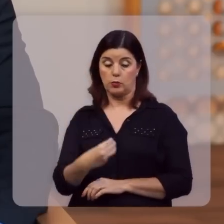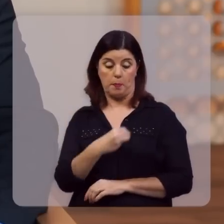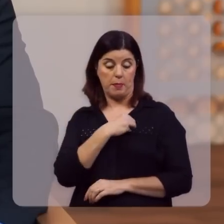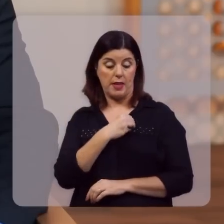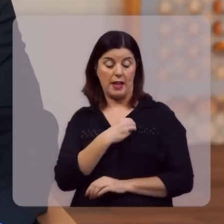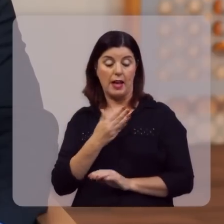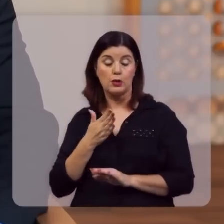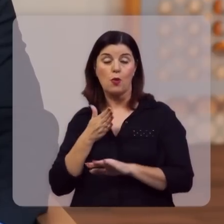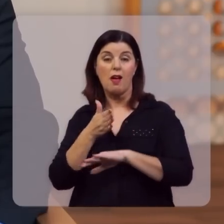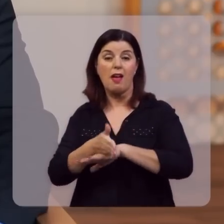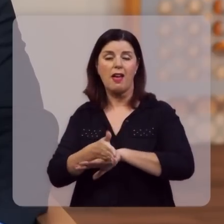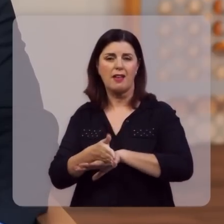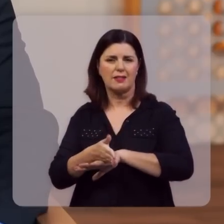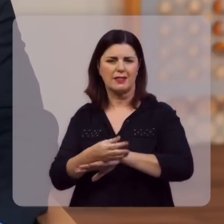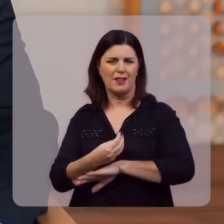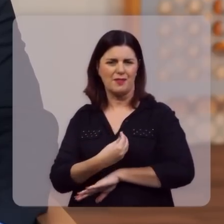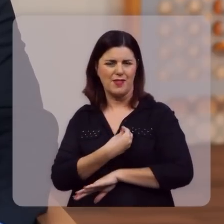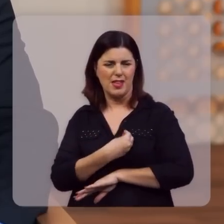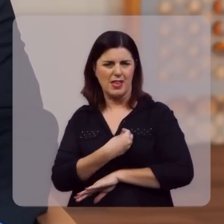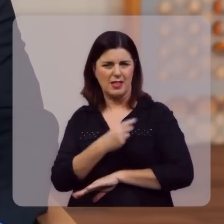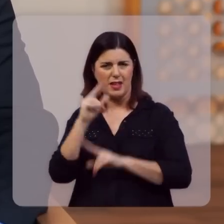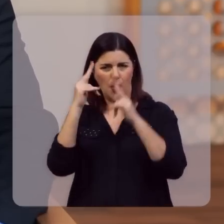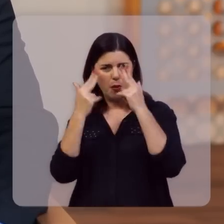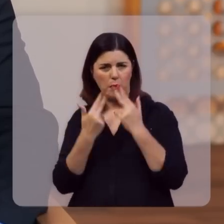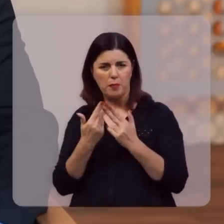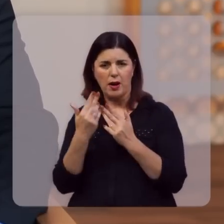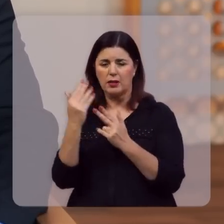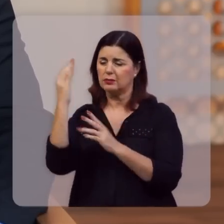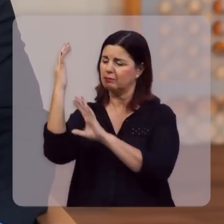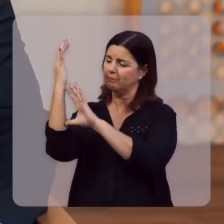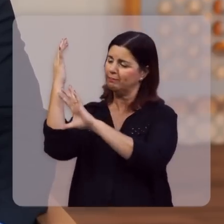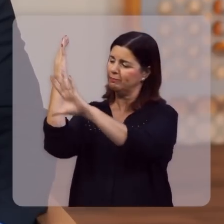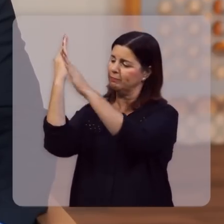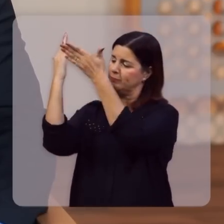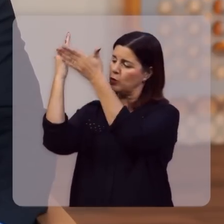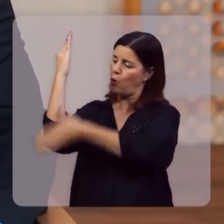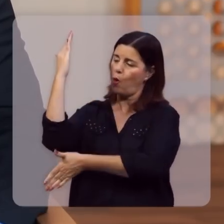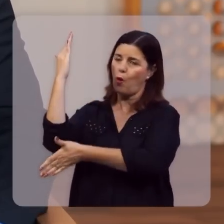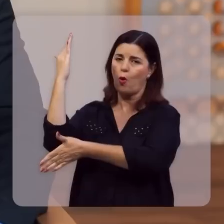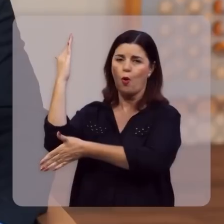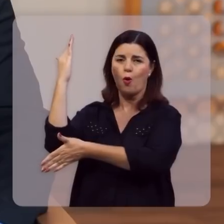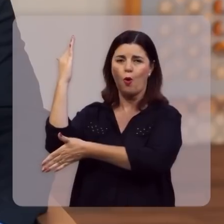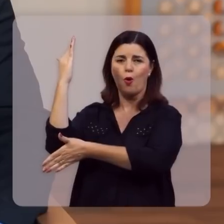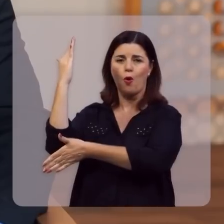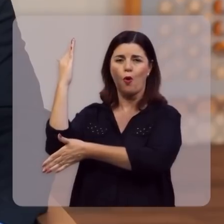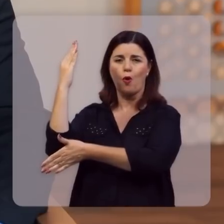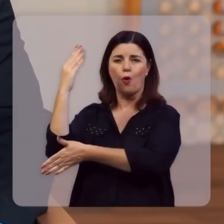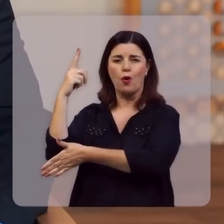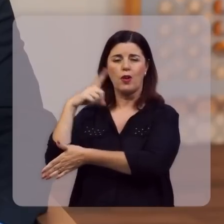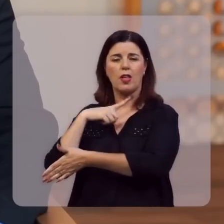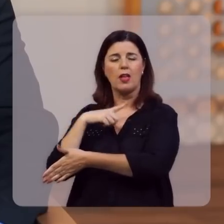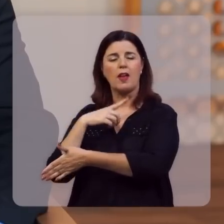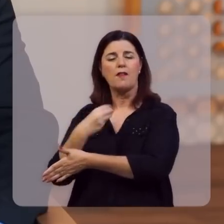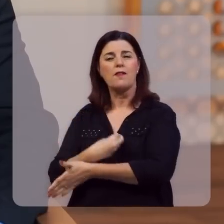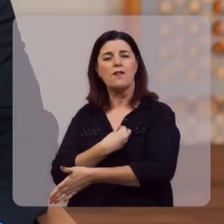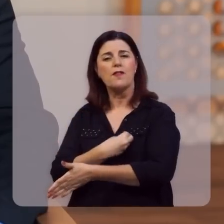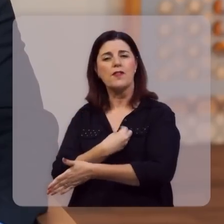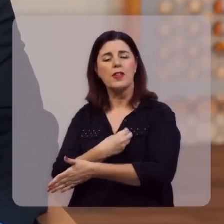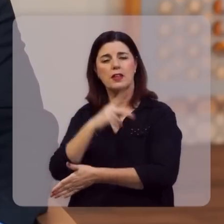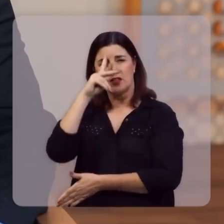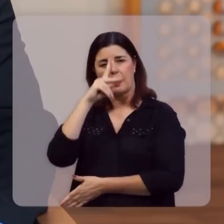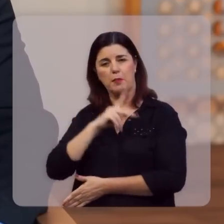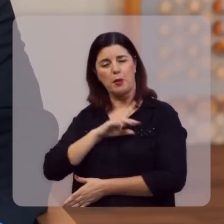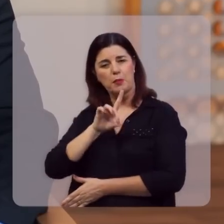pecado entra na realidade do ser humano e corta este galho, e tira desse galho o fluxo da vida,